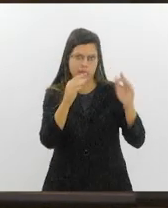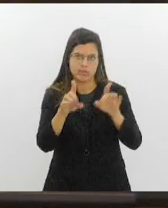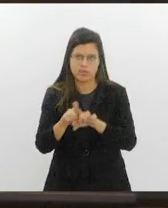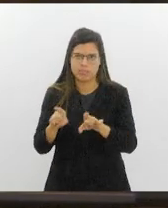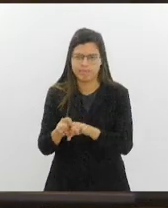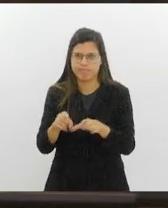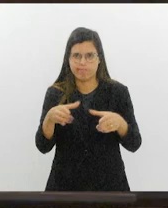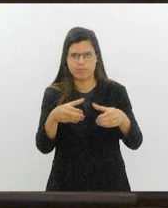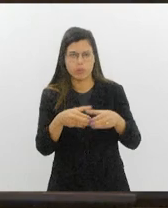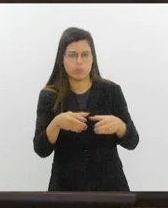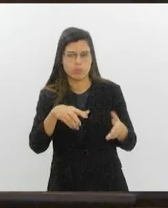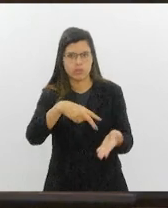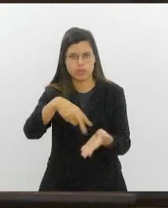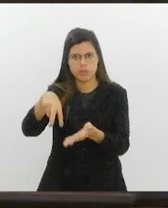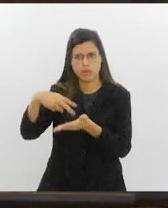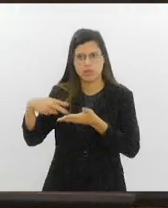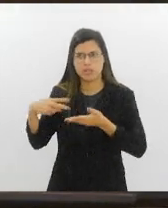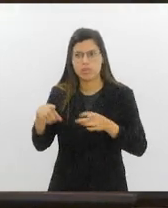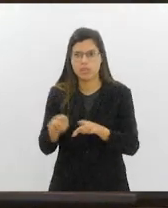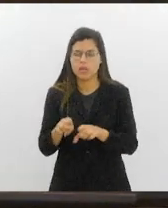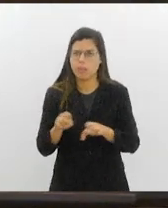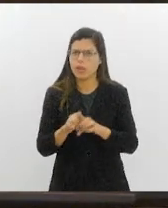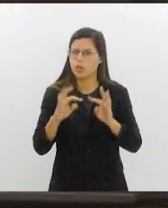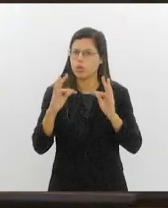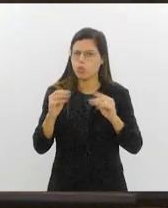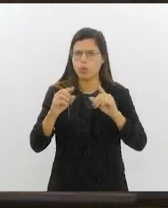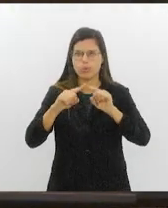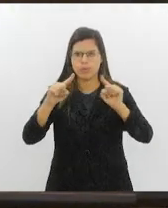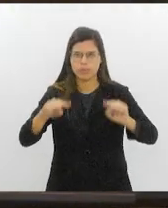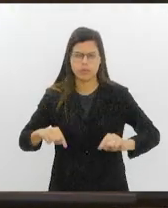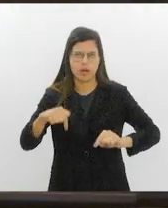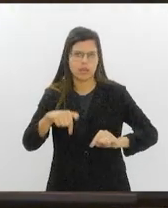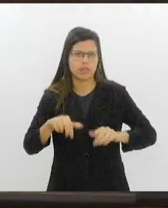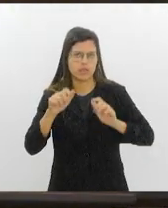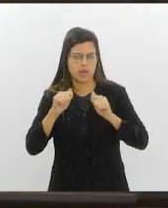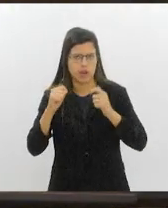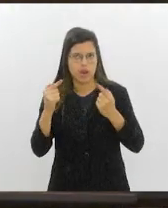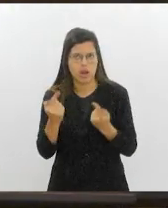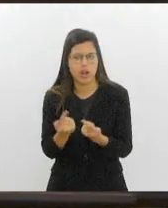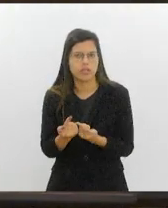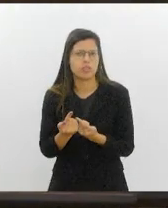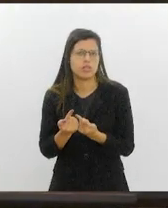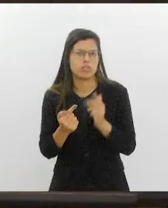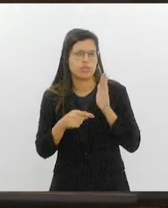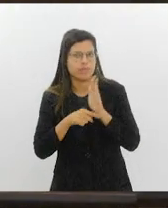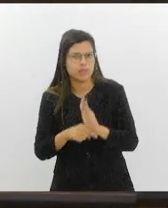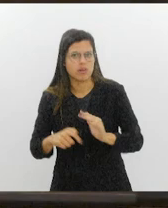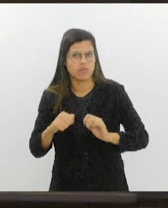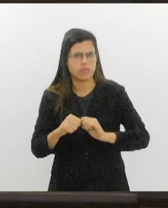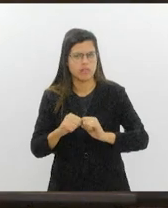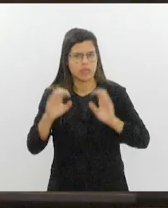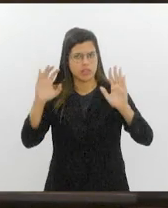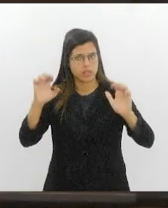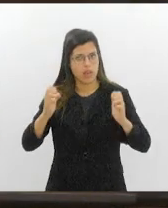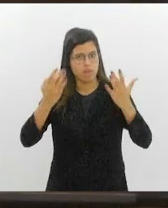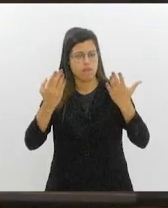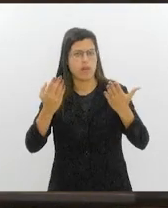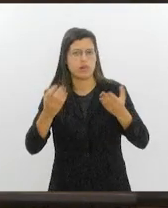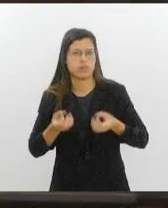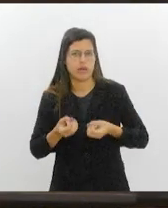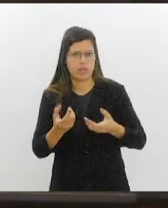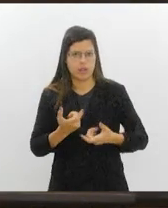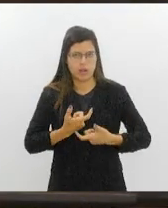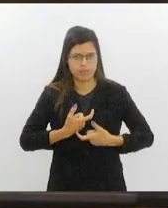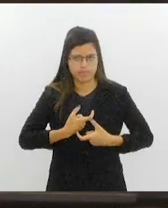não posso deixar de agradecer a todos os profissionais dessa casa também, que contribuíram para que esse evento aqui, a entrega da medalha